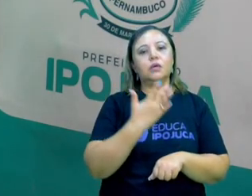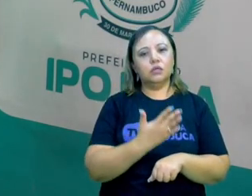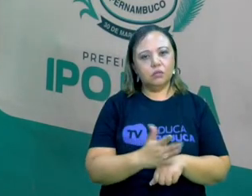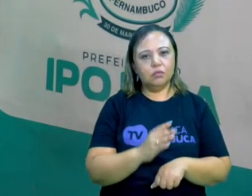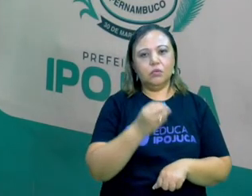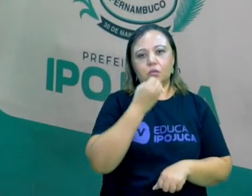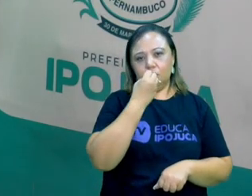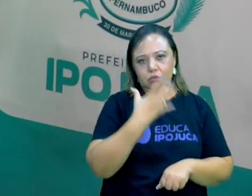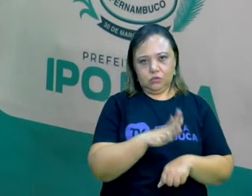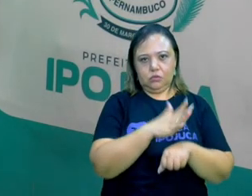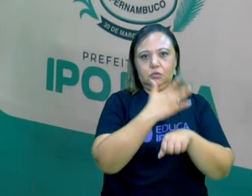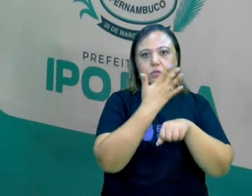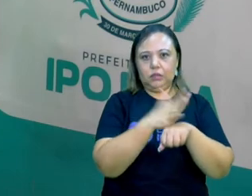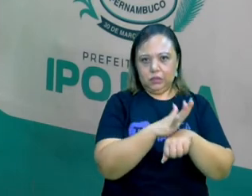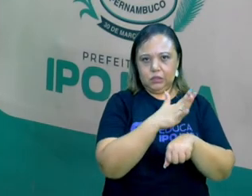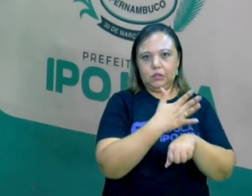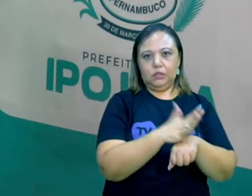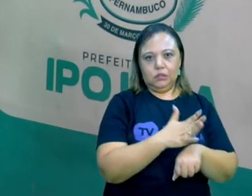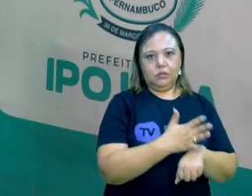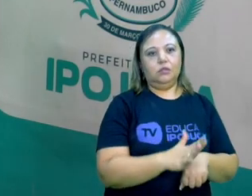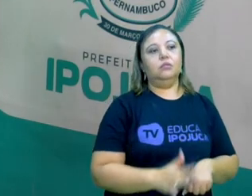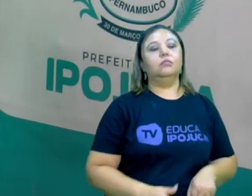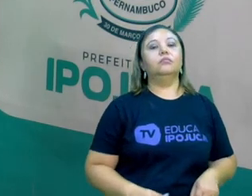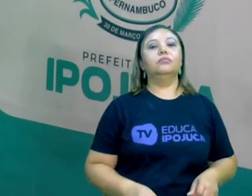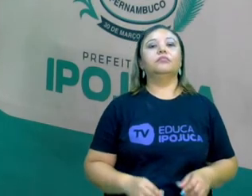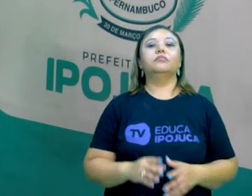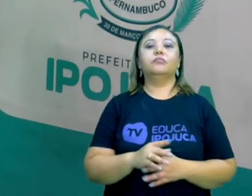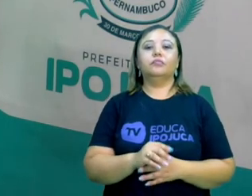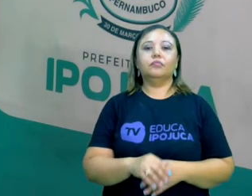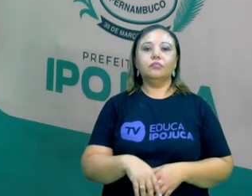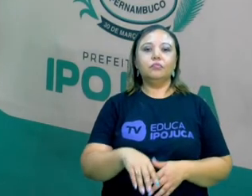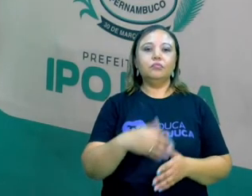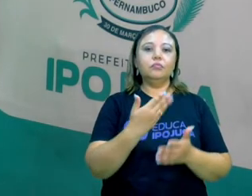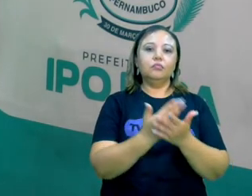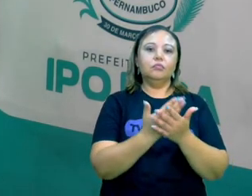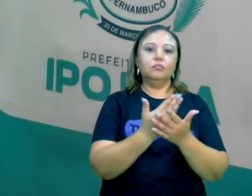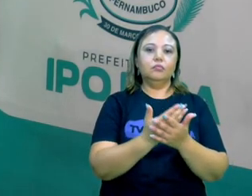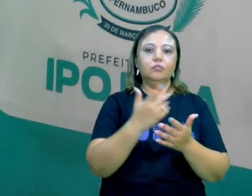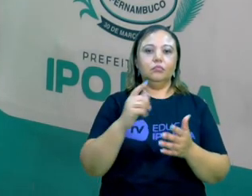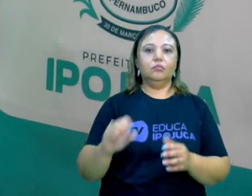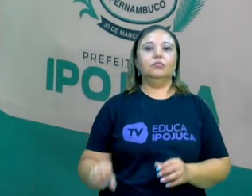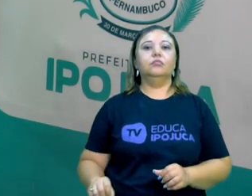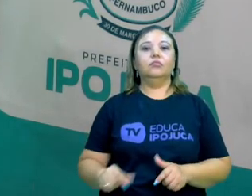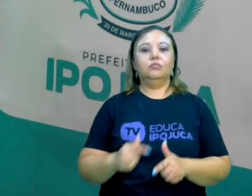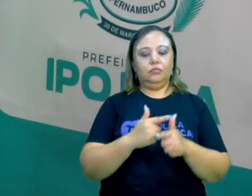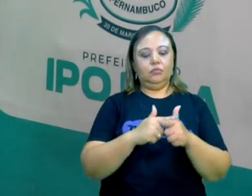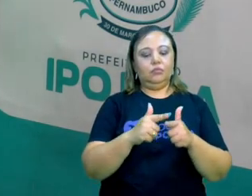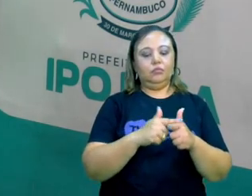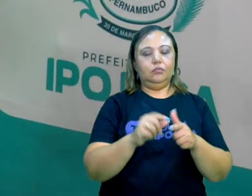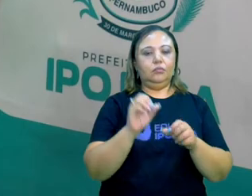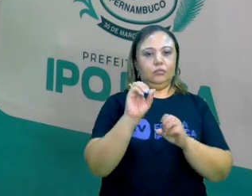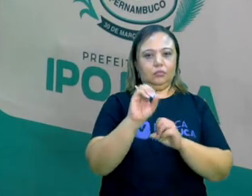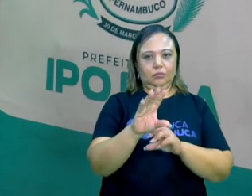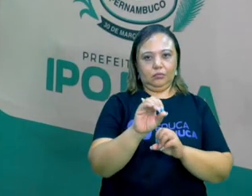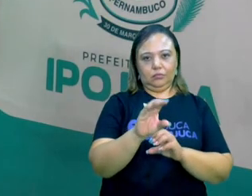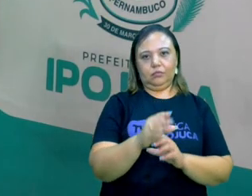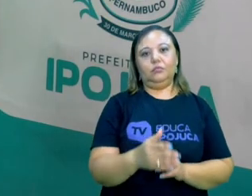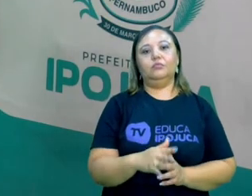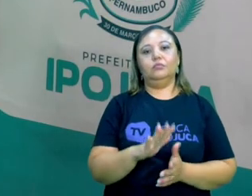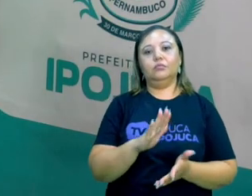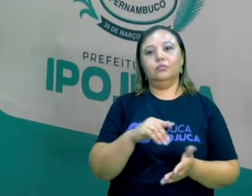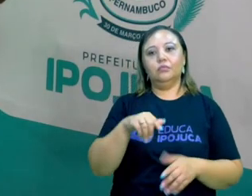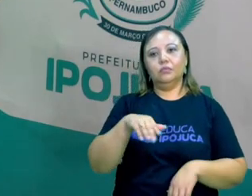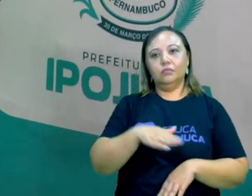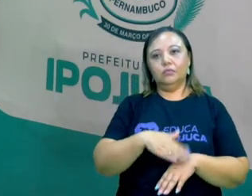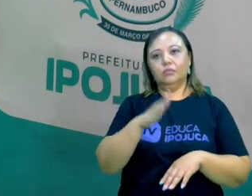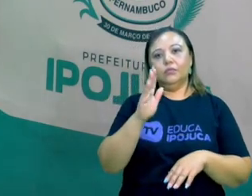possibilidades de divisão, tá certo? Nas próximas aulas, a tia vai estar ensinando mais dicas sobre a divisão, ok? E o desafio de hoje, a tia